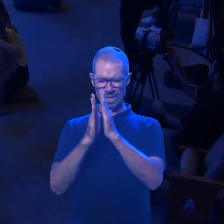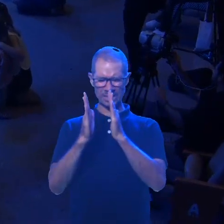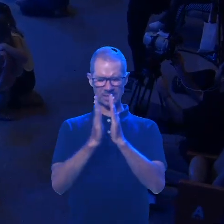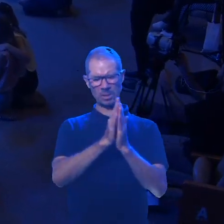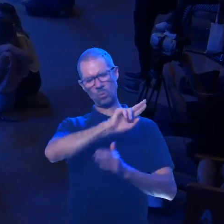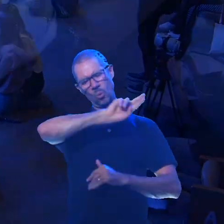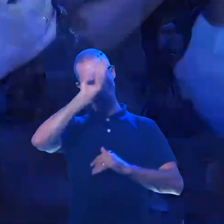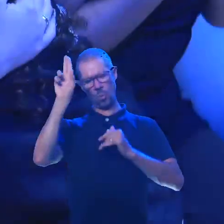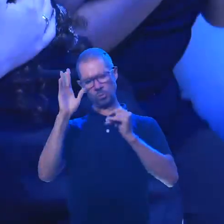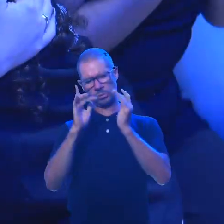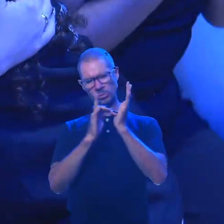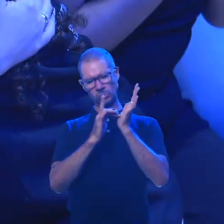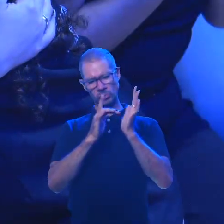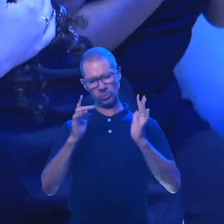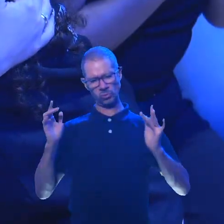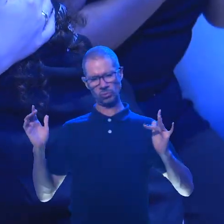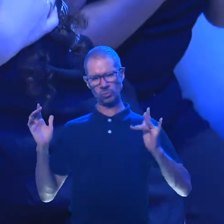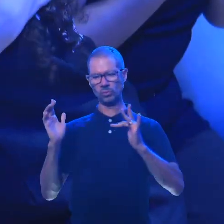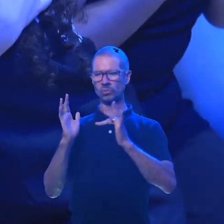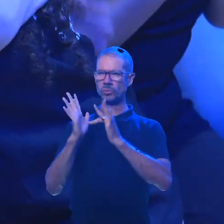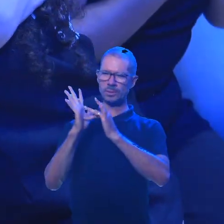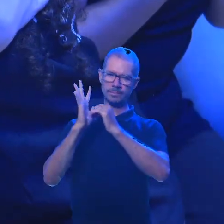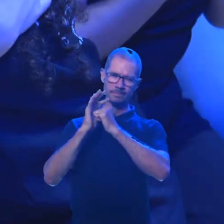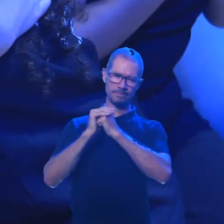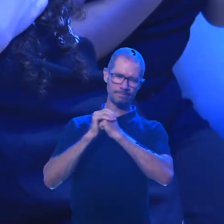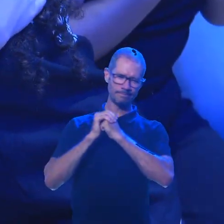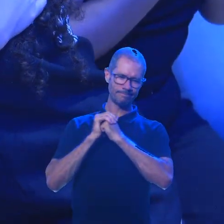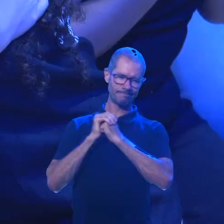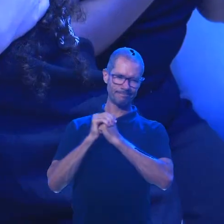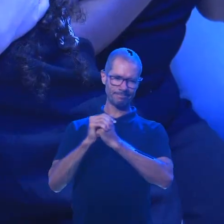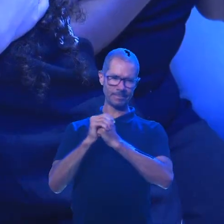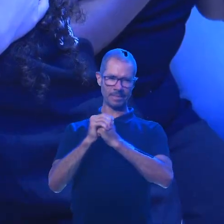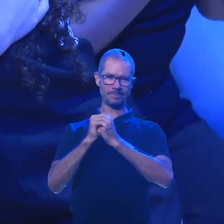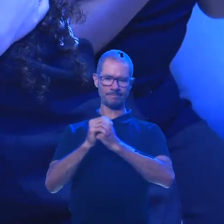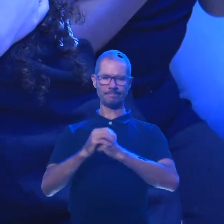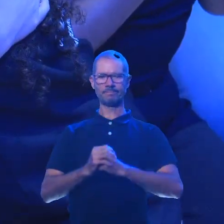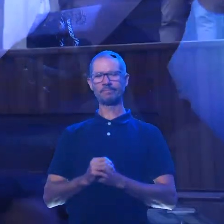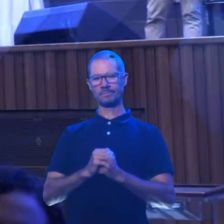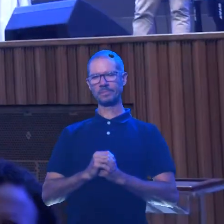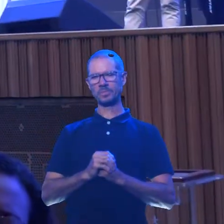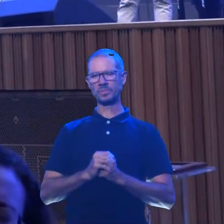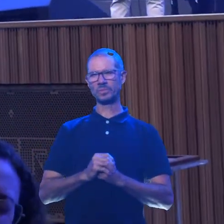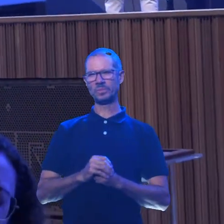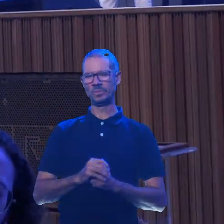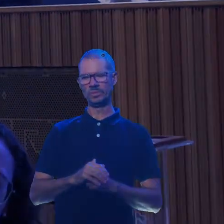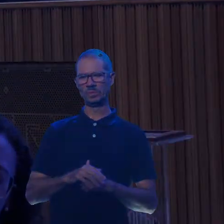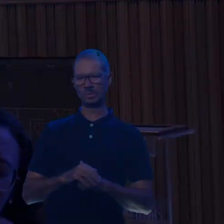nome de Jesus. Amém, amém e amém.